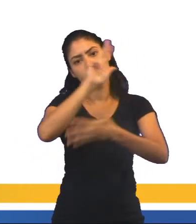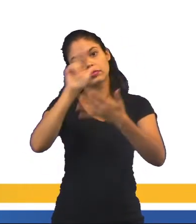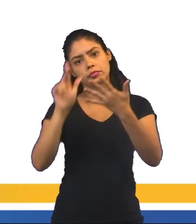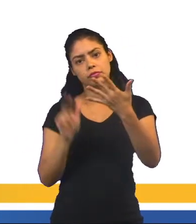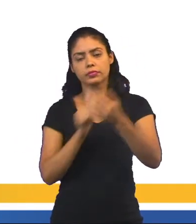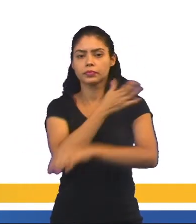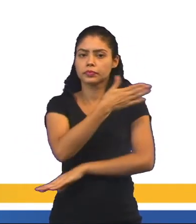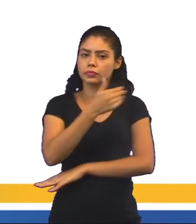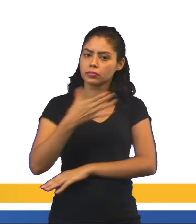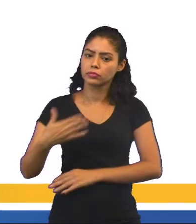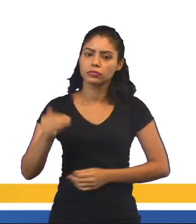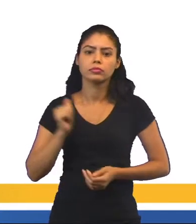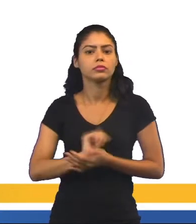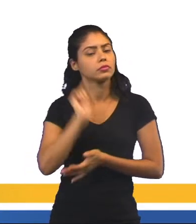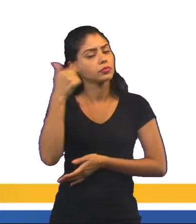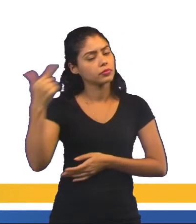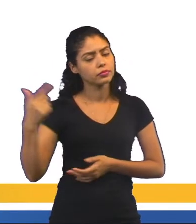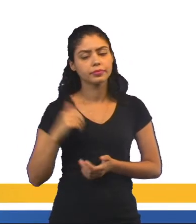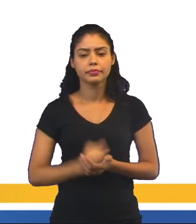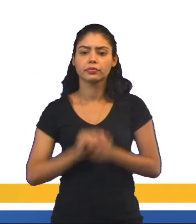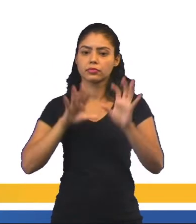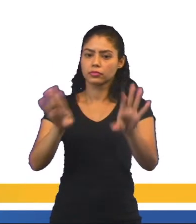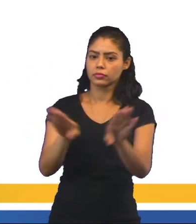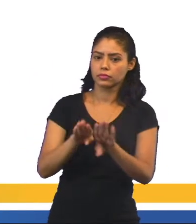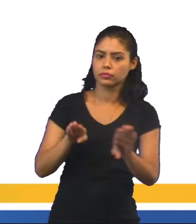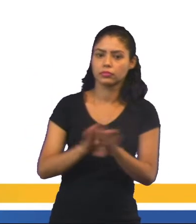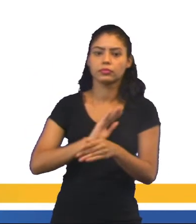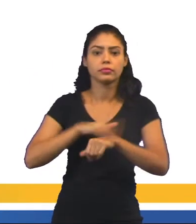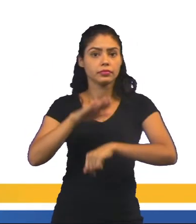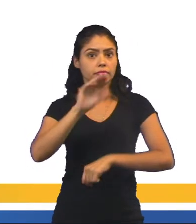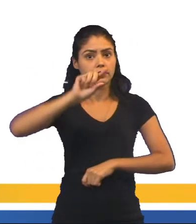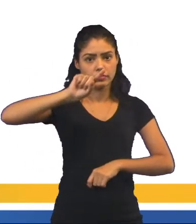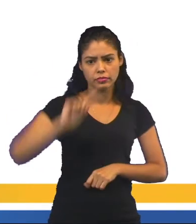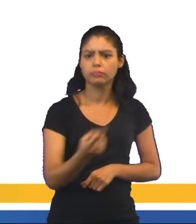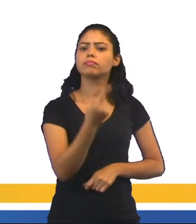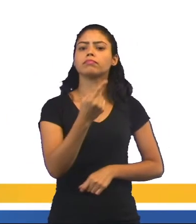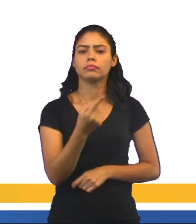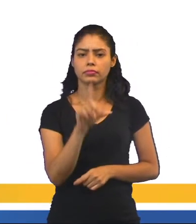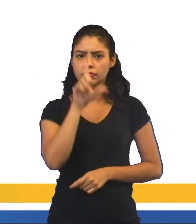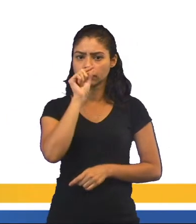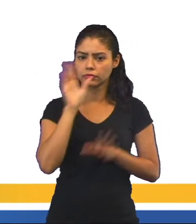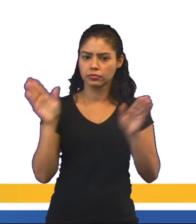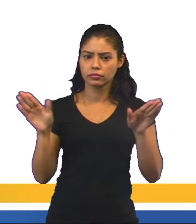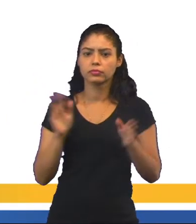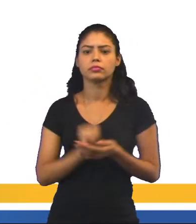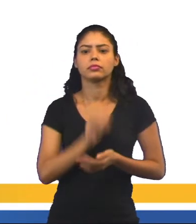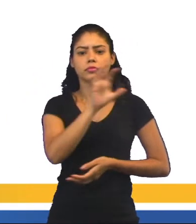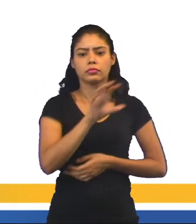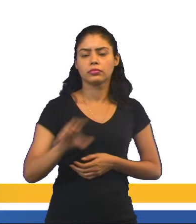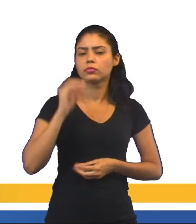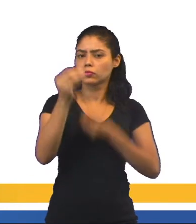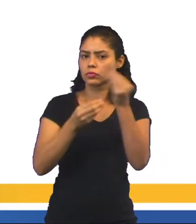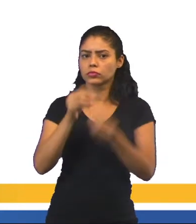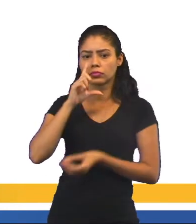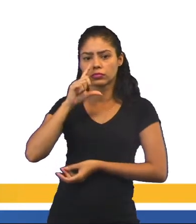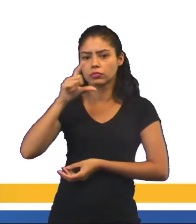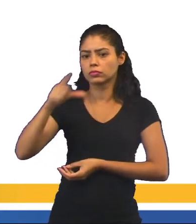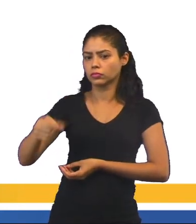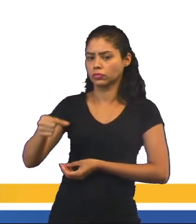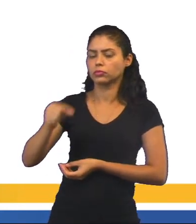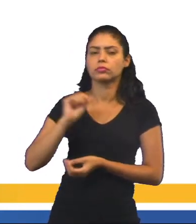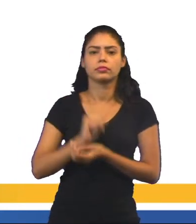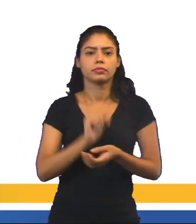diversas espécies de peixes, dentre outros. Há também mais de 1.000 espécies de aves na região, como tucanos e